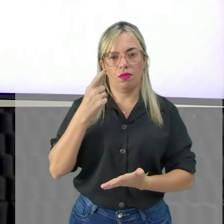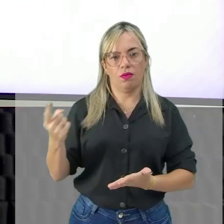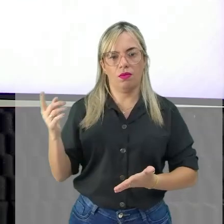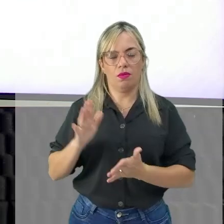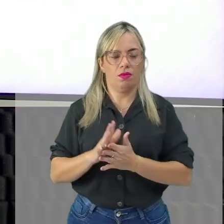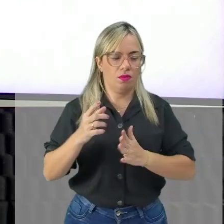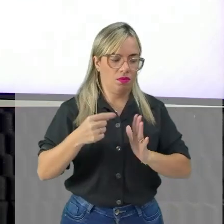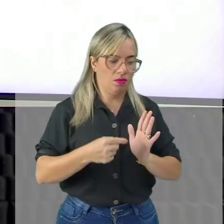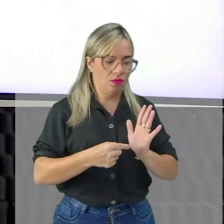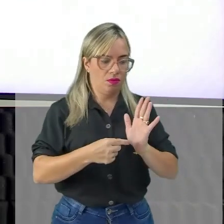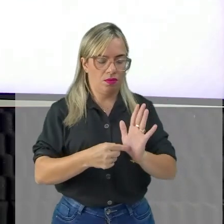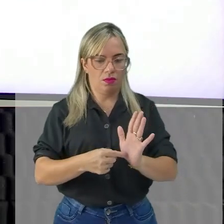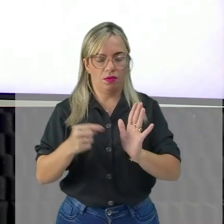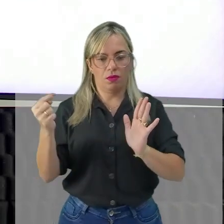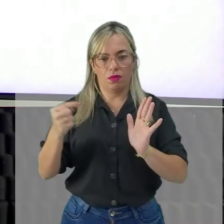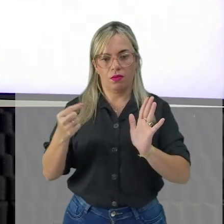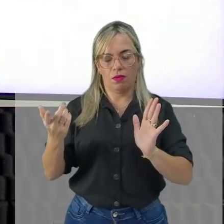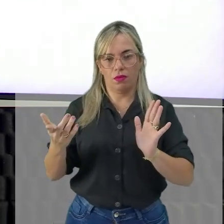mais